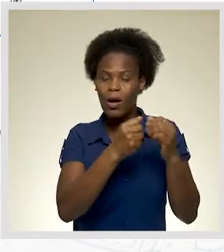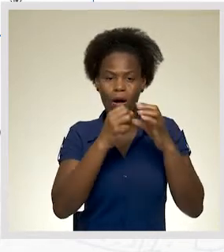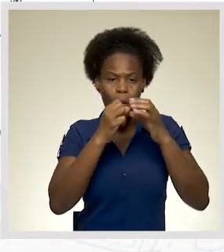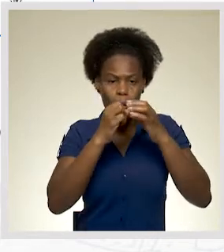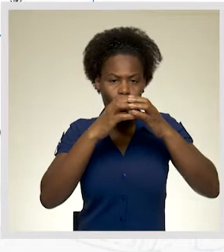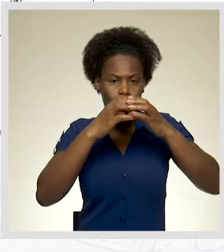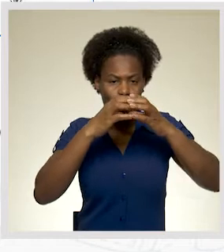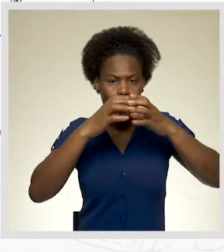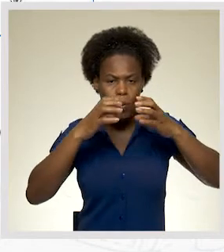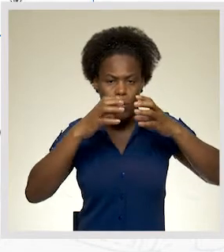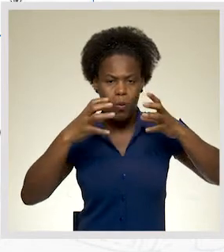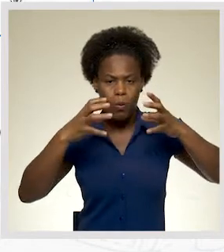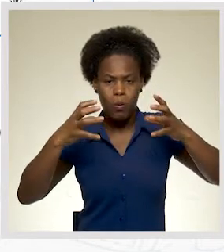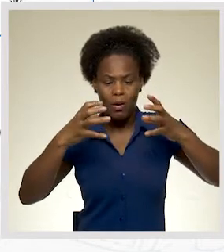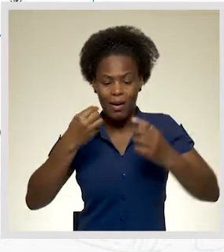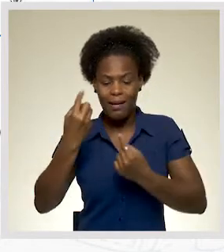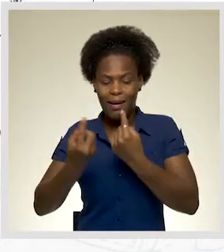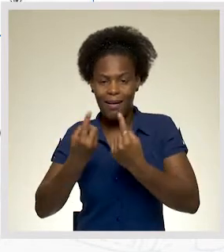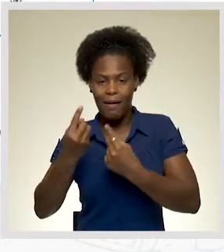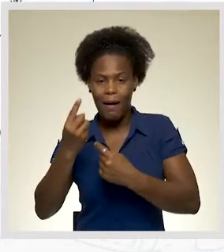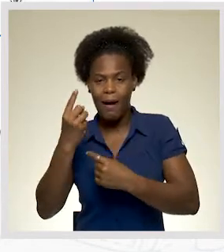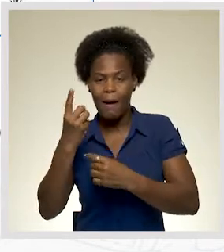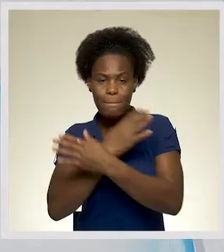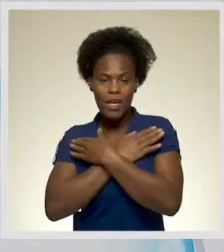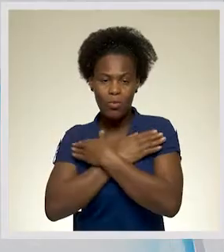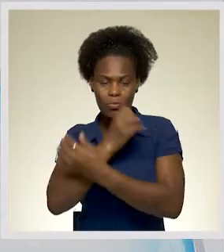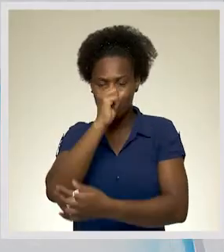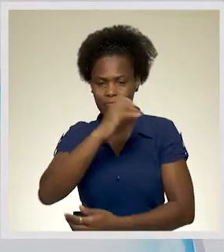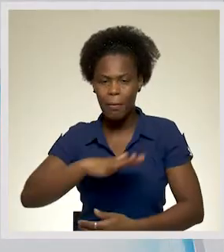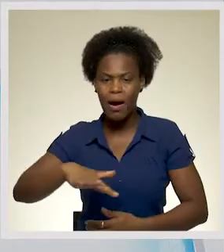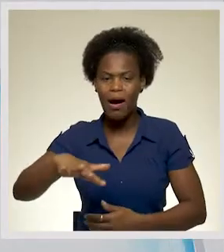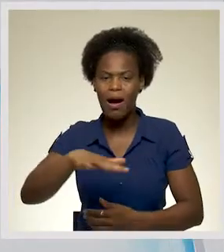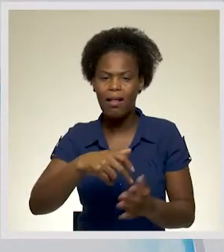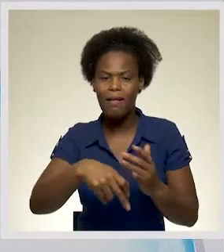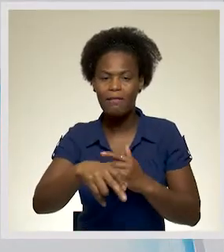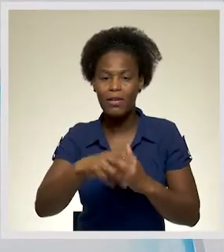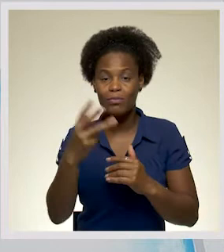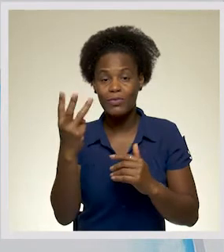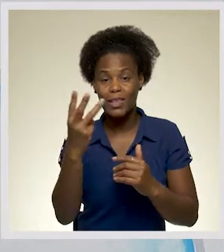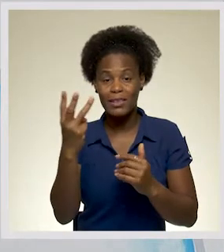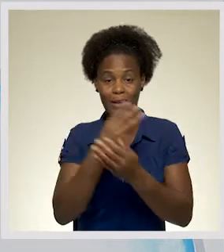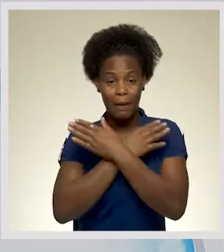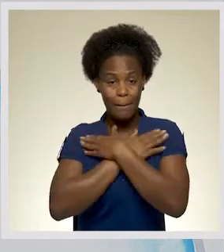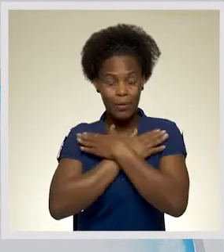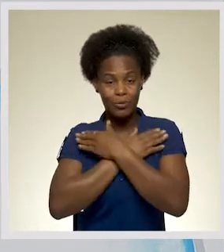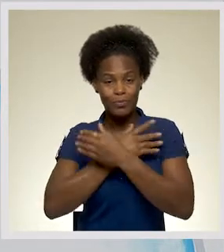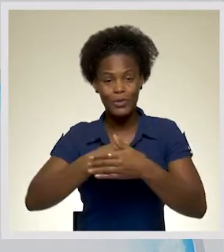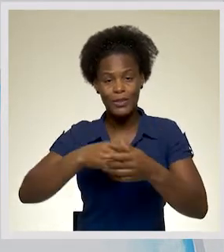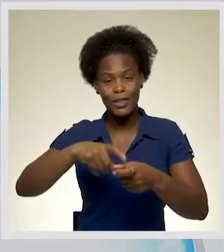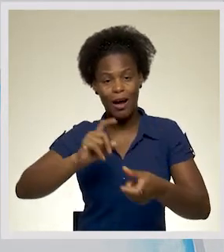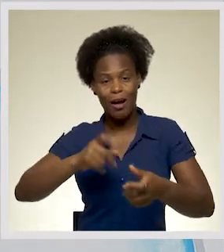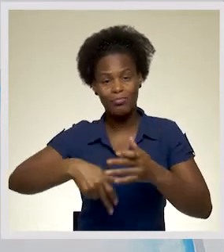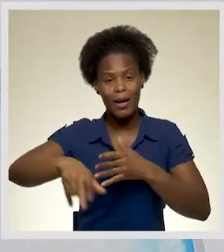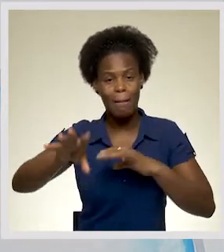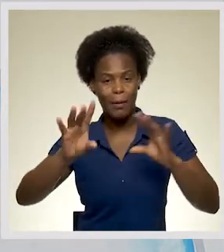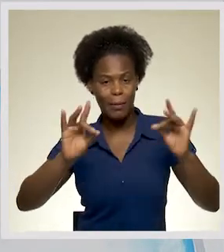levou ao parque. Os 3 amigos saíram para o parque e cada um levou uma